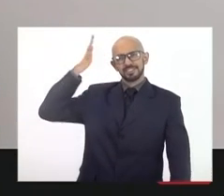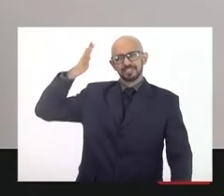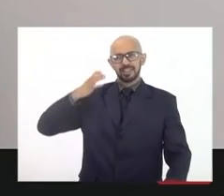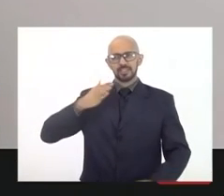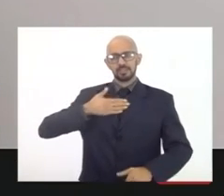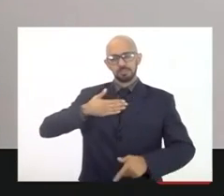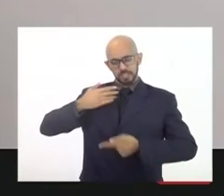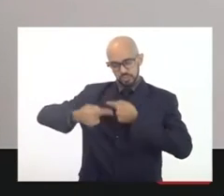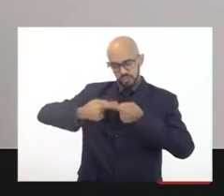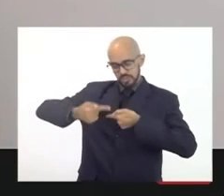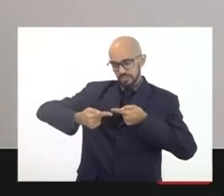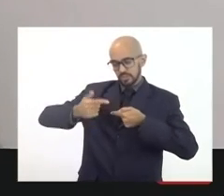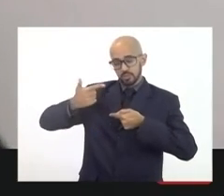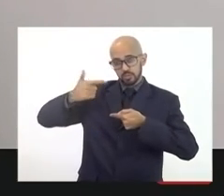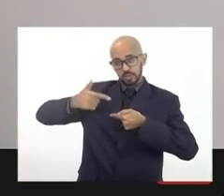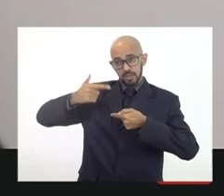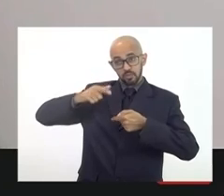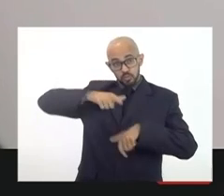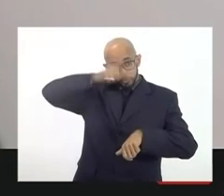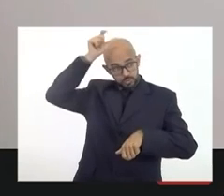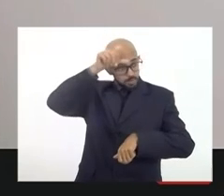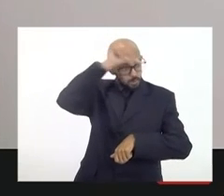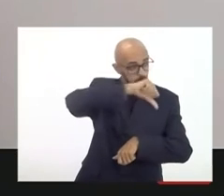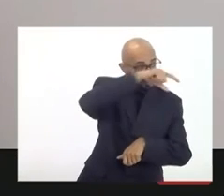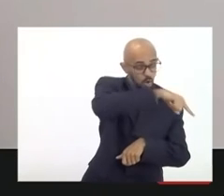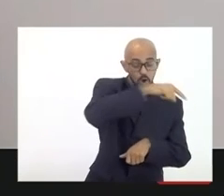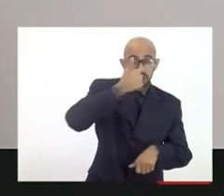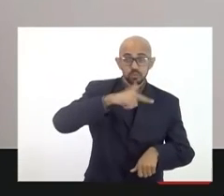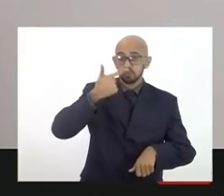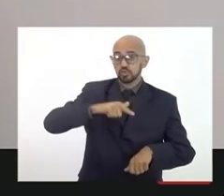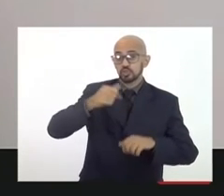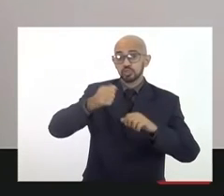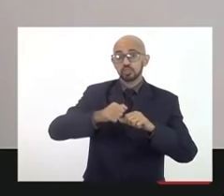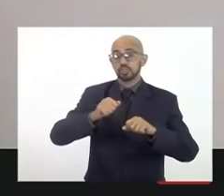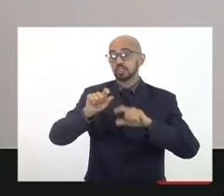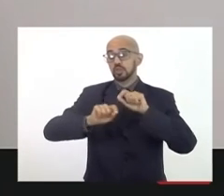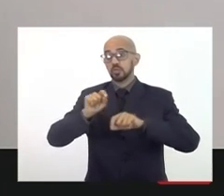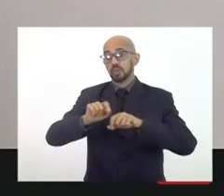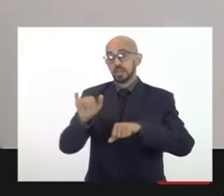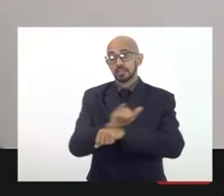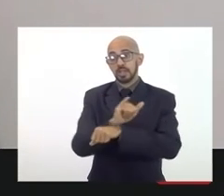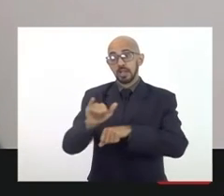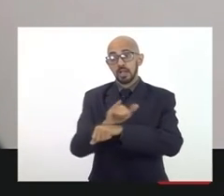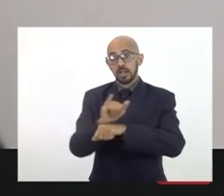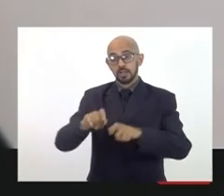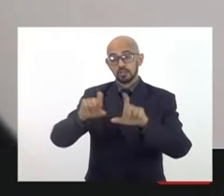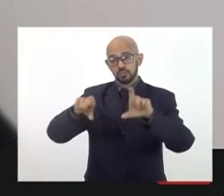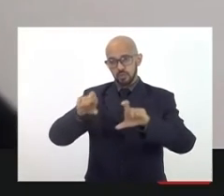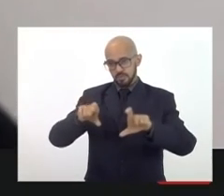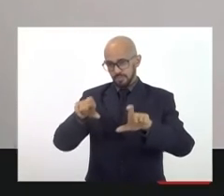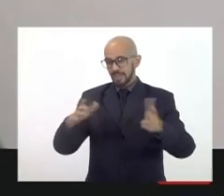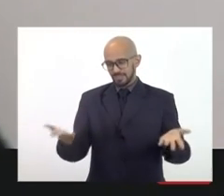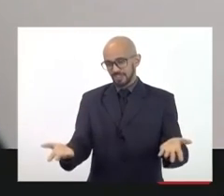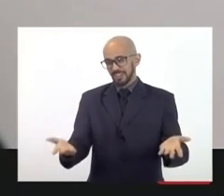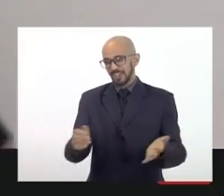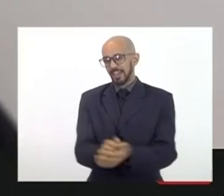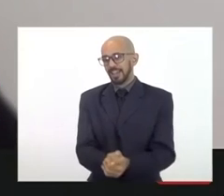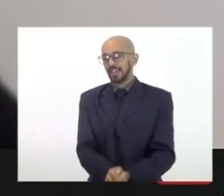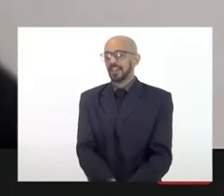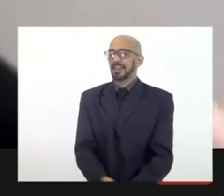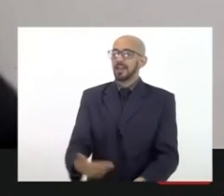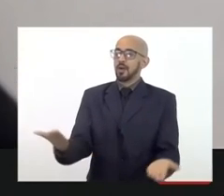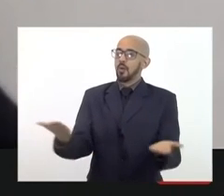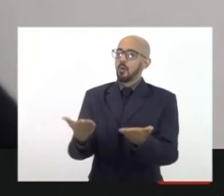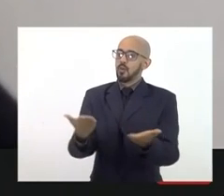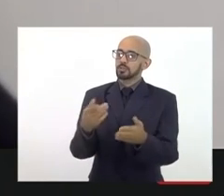não teve, e a do Luiz Paulo pior ainda, que não tem os elementos de informática. Hoje você faz uma pesquisa... Se